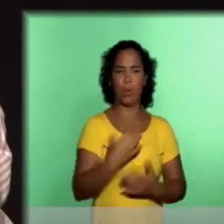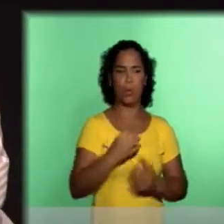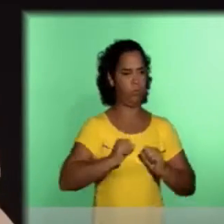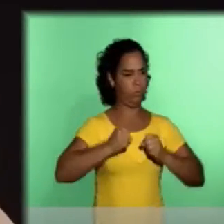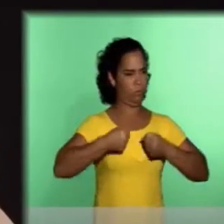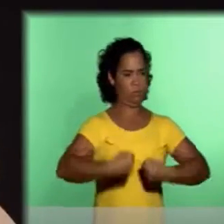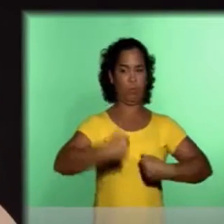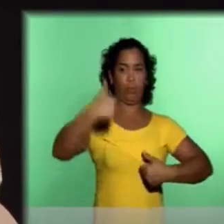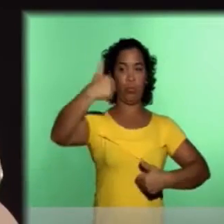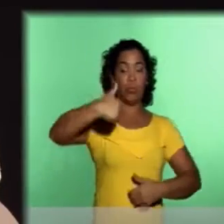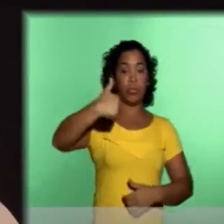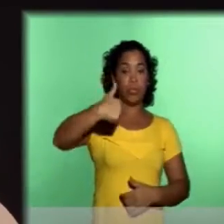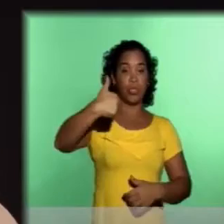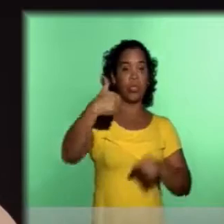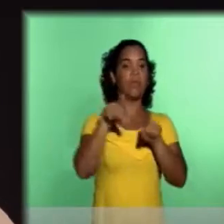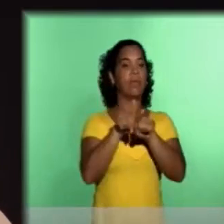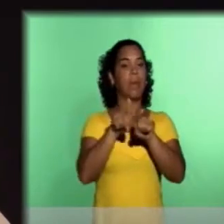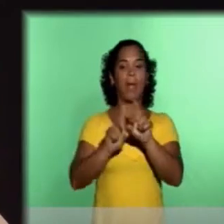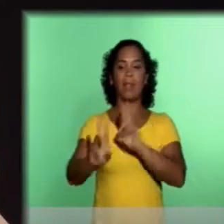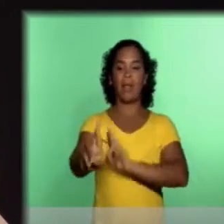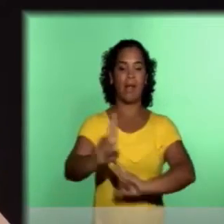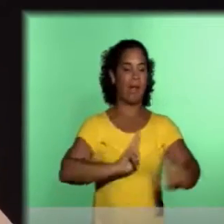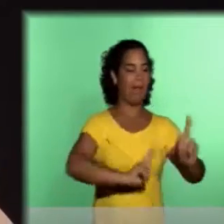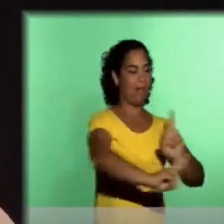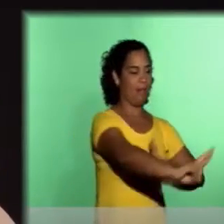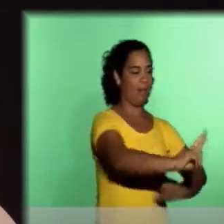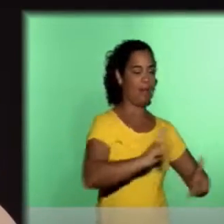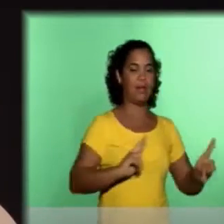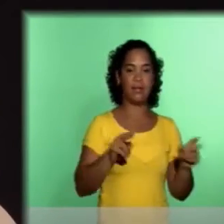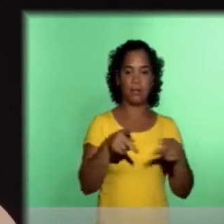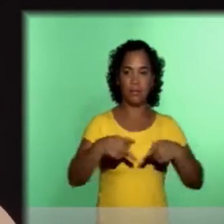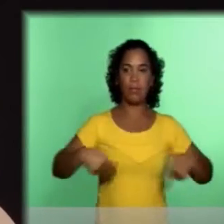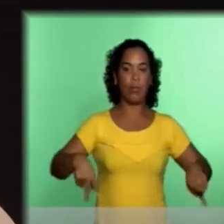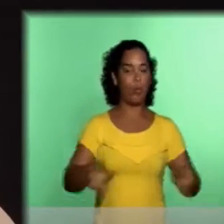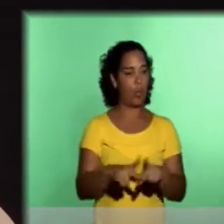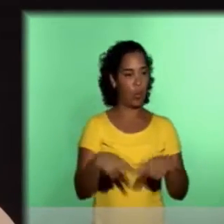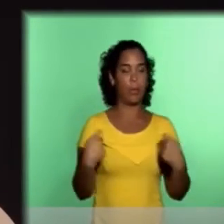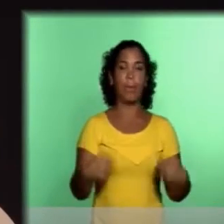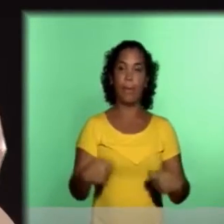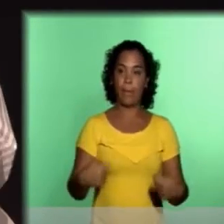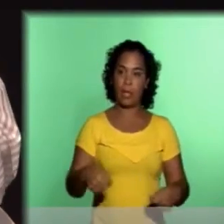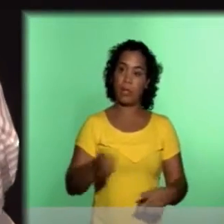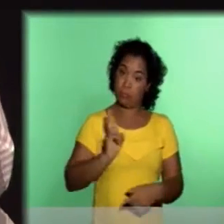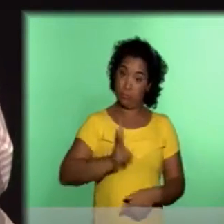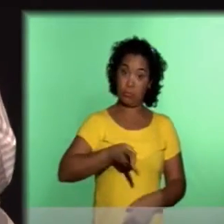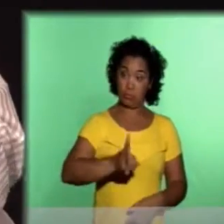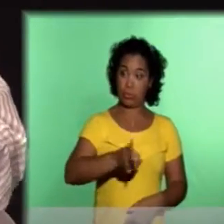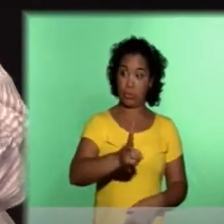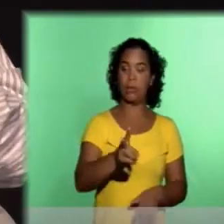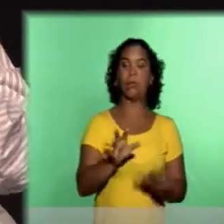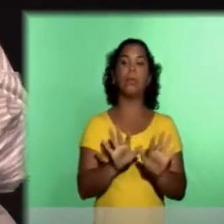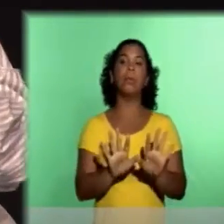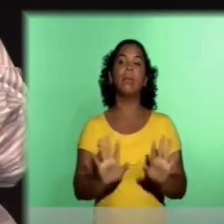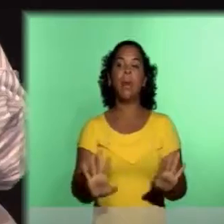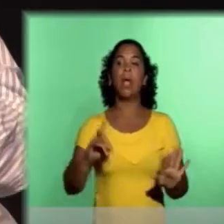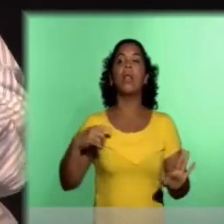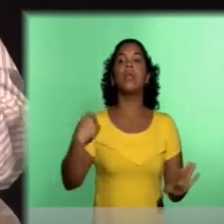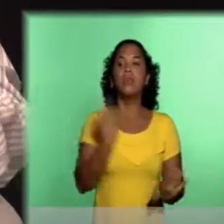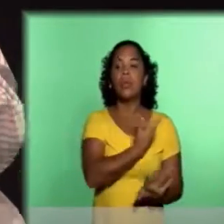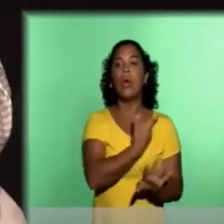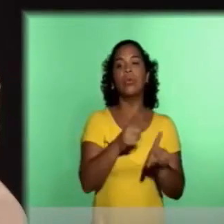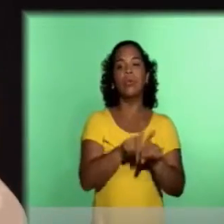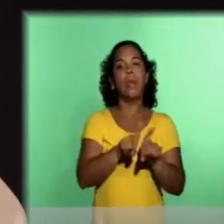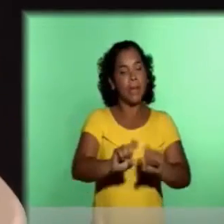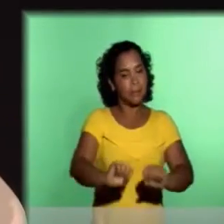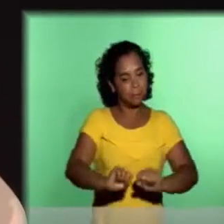das relações inclusivas do nosso povo, devem ser preservadas. Entretanto, nós temos que fazer um